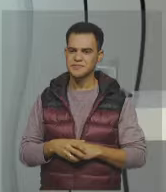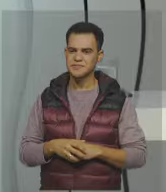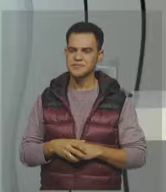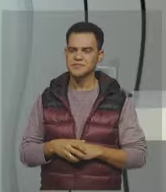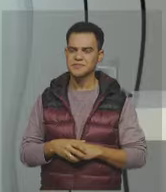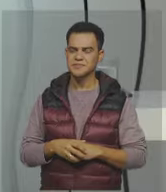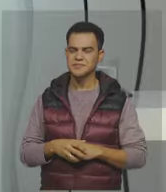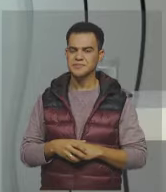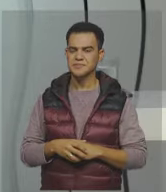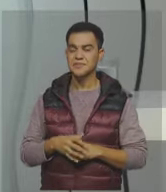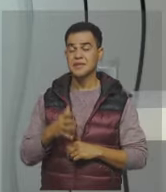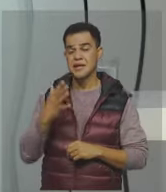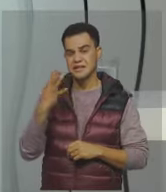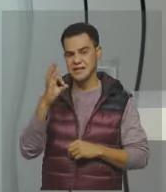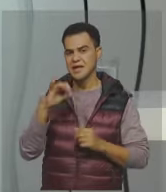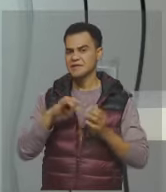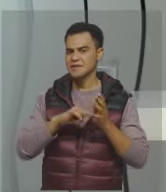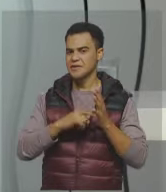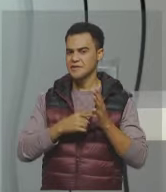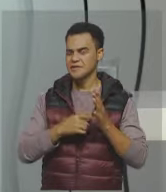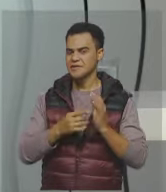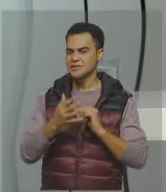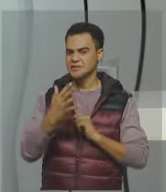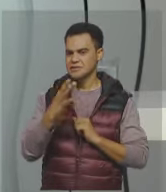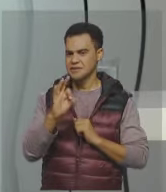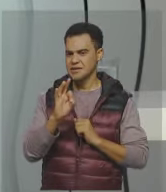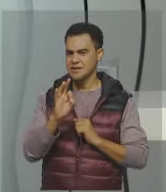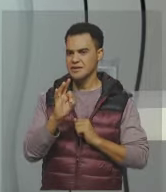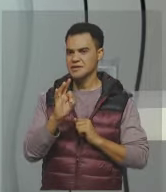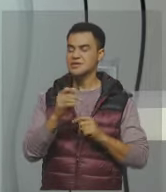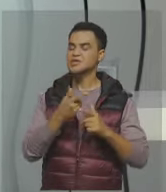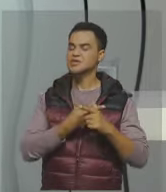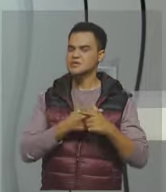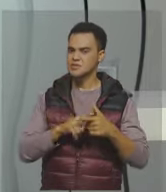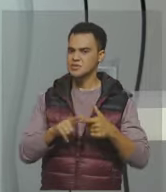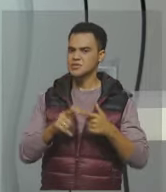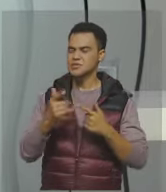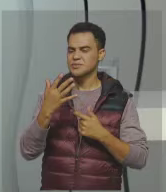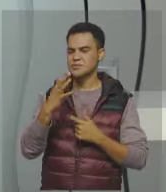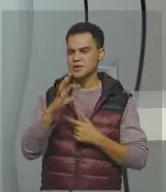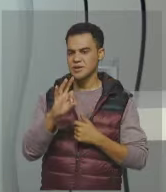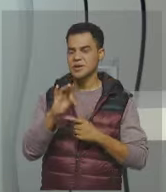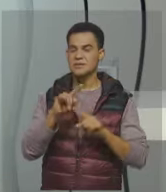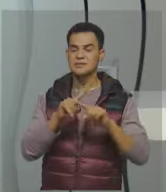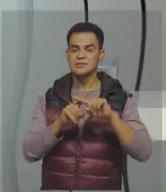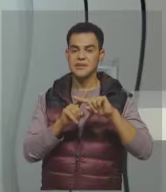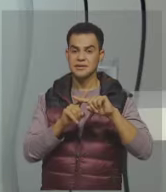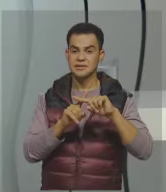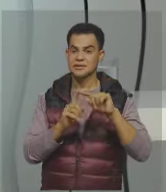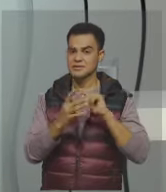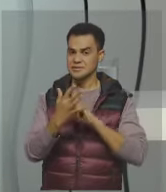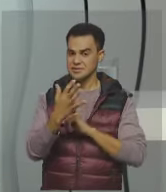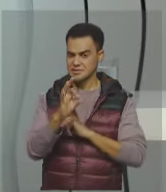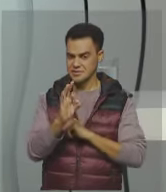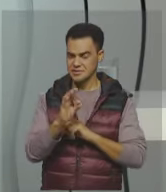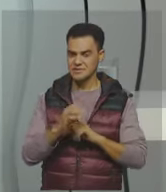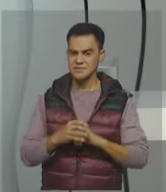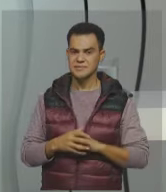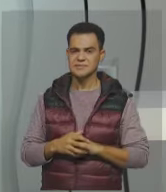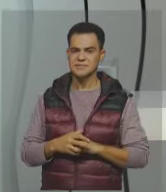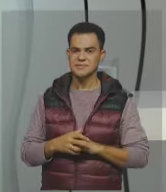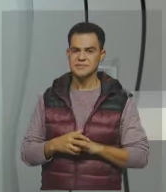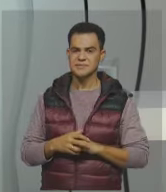10 vezes 10 dividido por 10 mais 10. Então, aqui vai